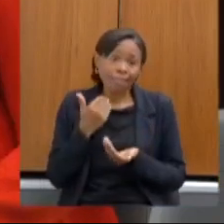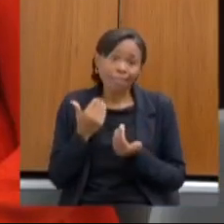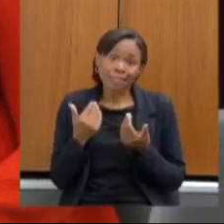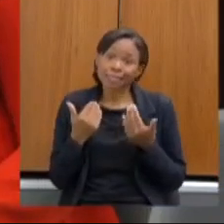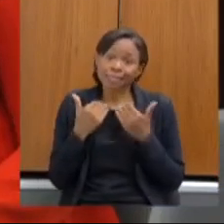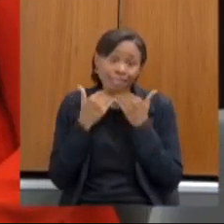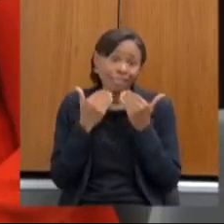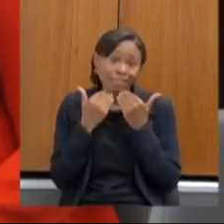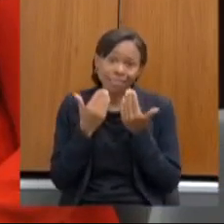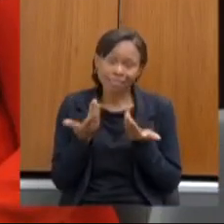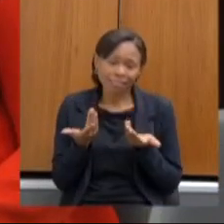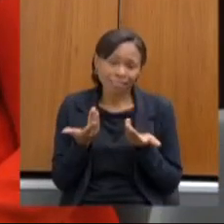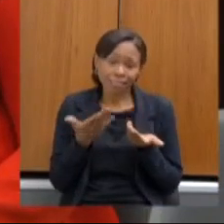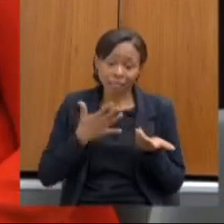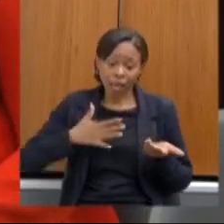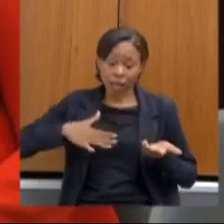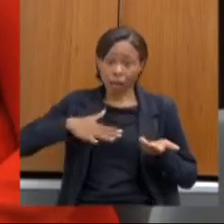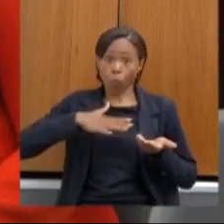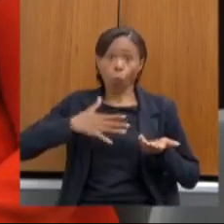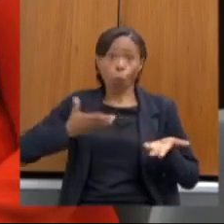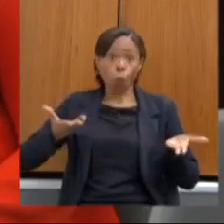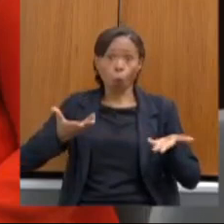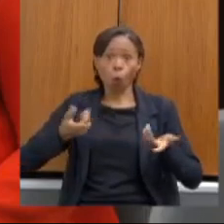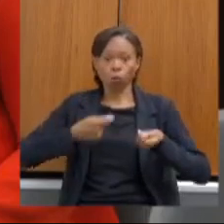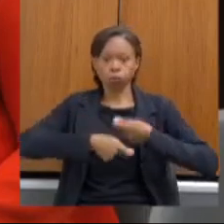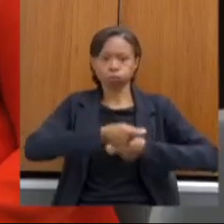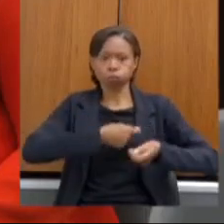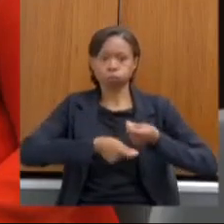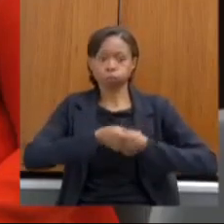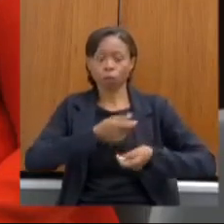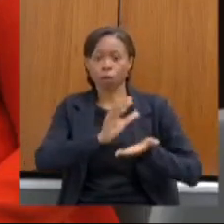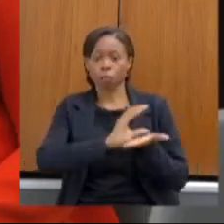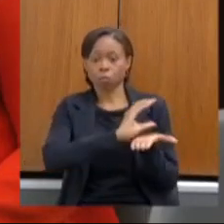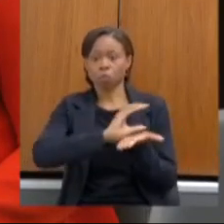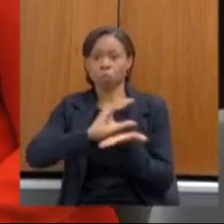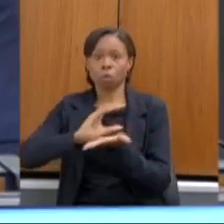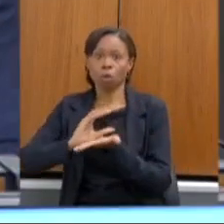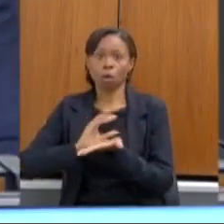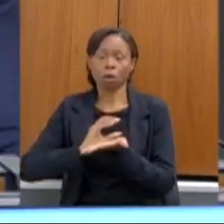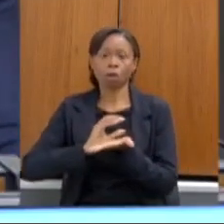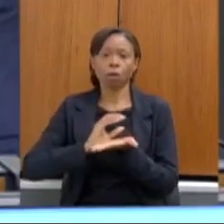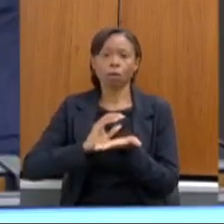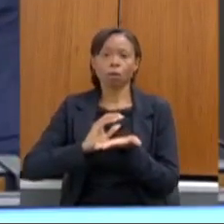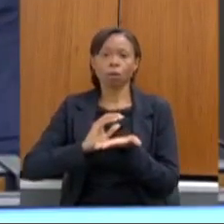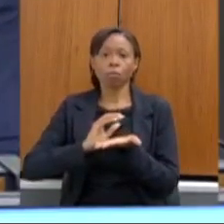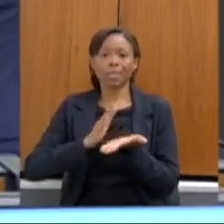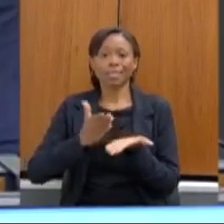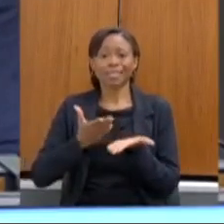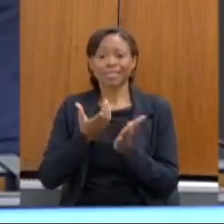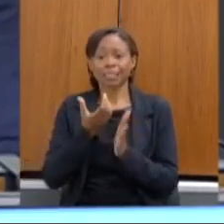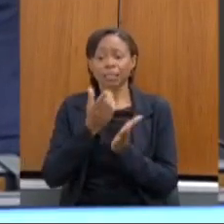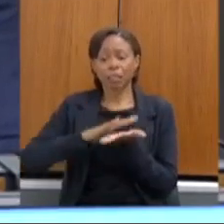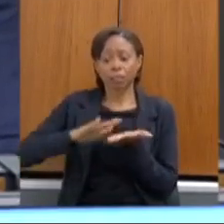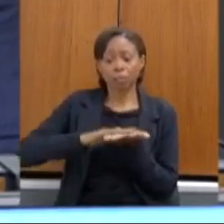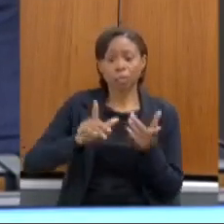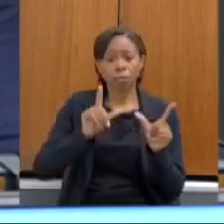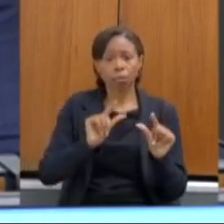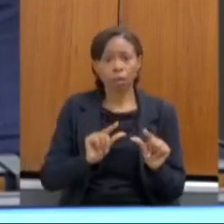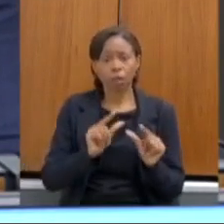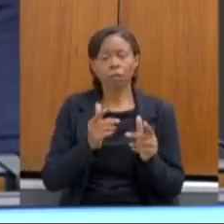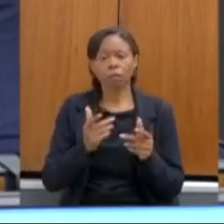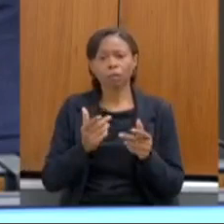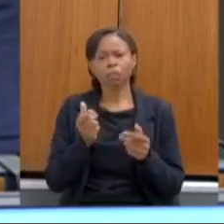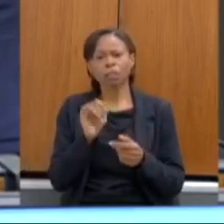cenário ótimo dia arrecadação os despesa baixa de Equilíbrio fiscal se nós passássemos mais recursos